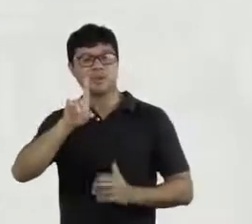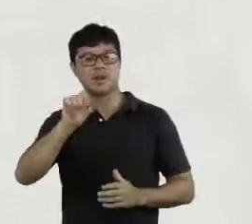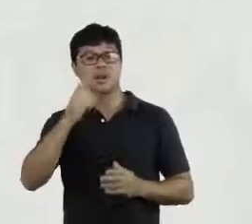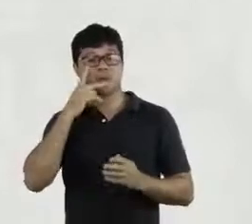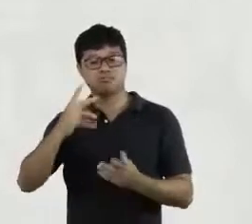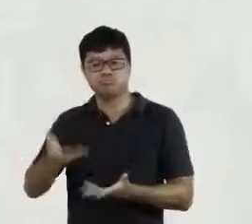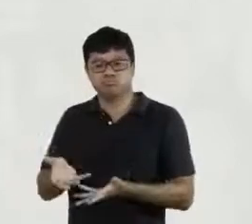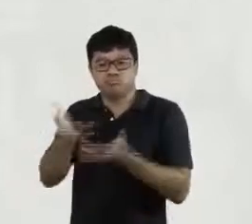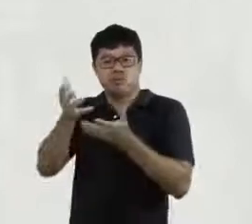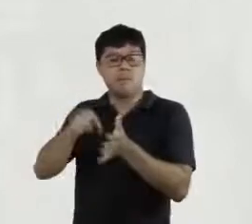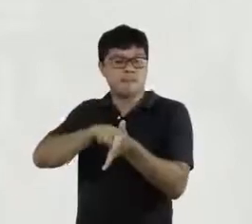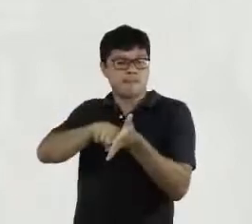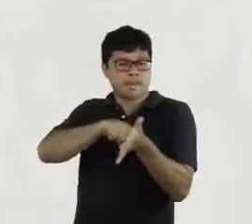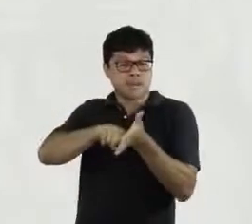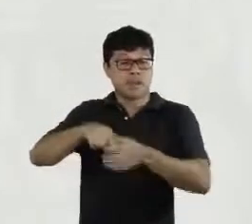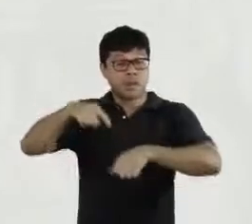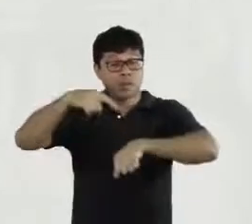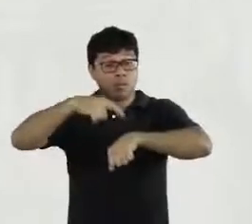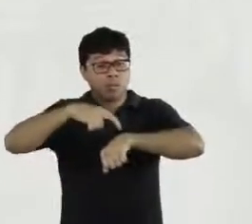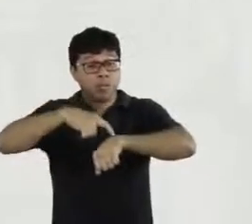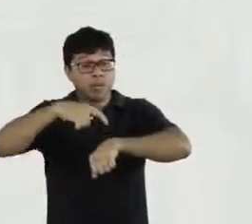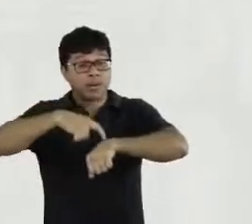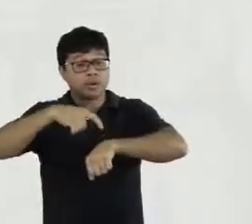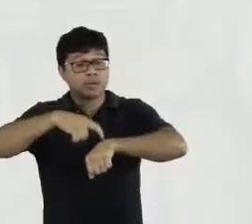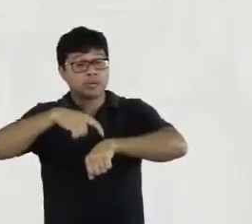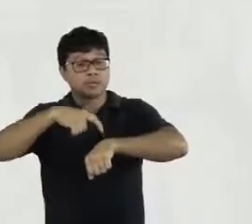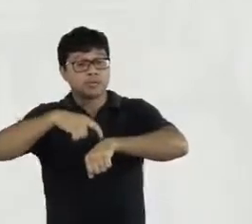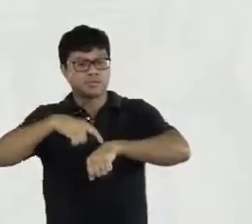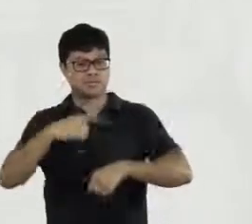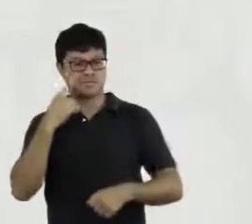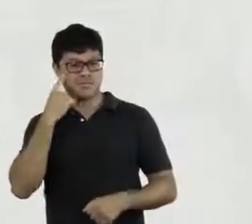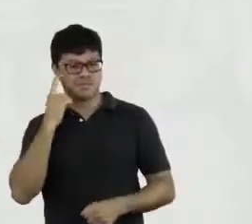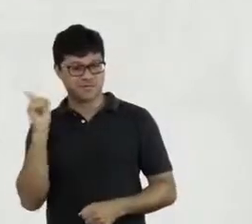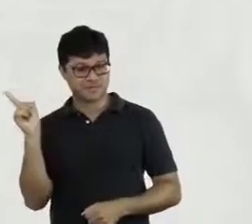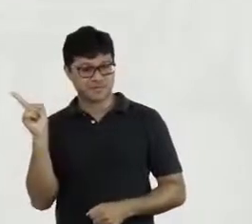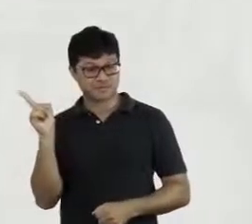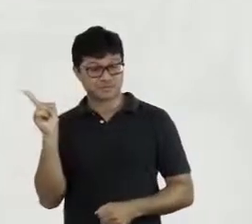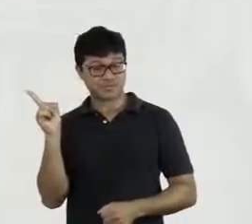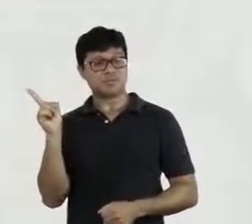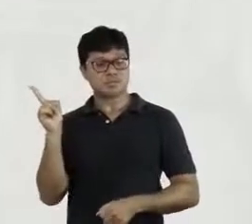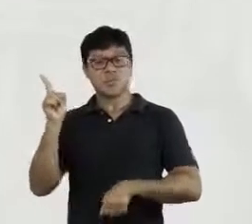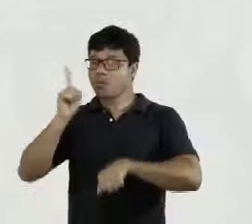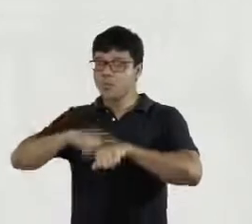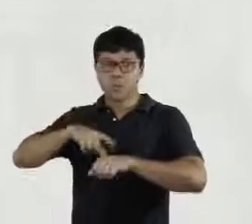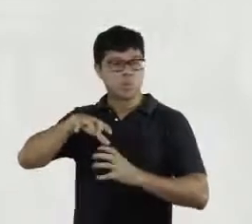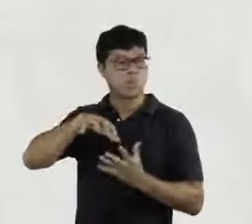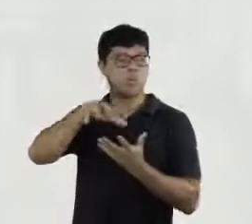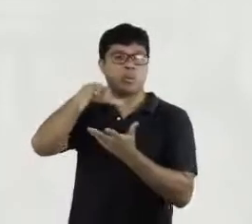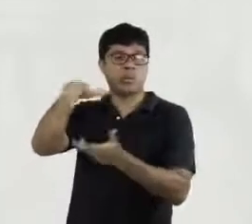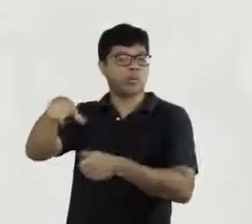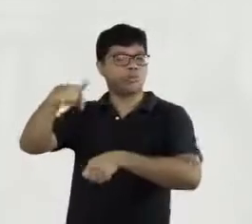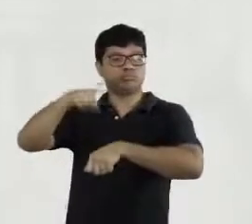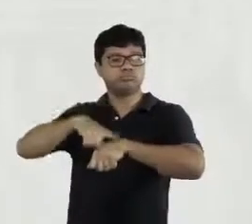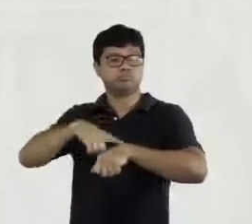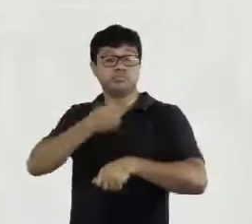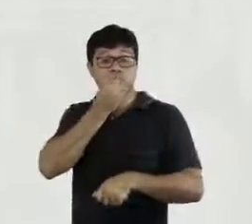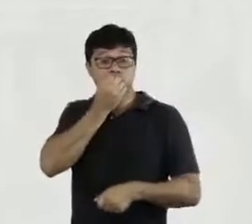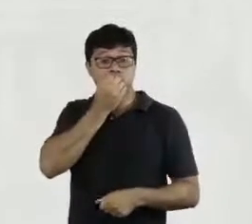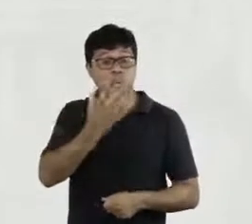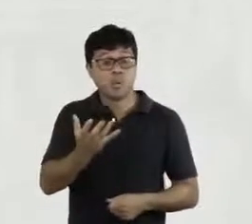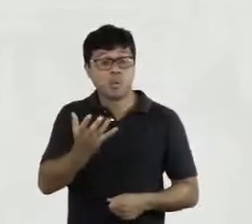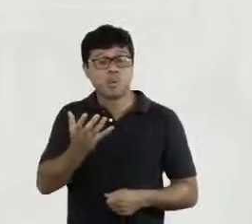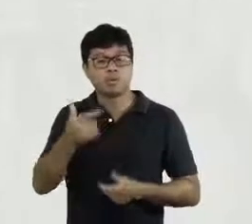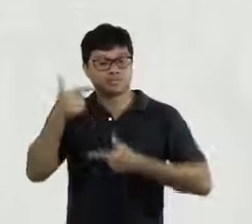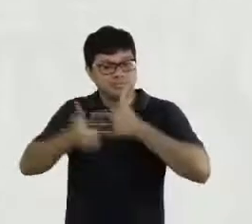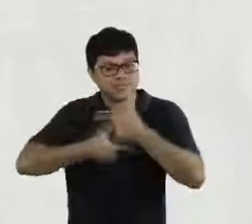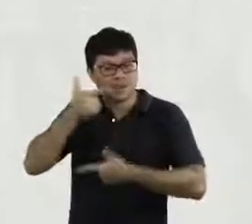pesquisas. Esse momento desse desenvolvimento está sendo muito apropriado, né,